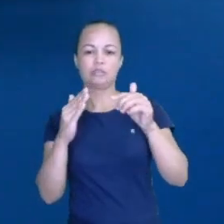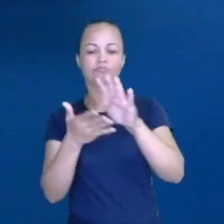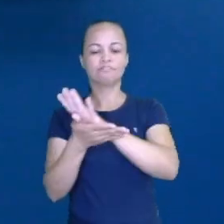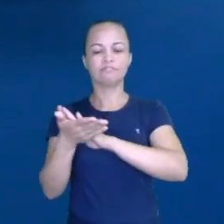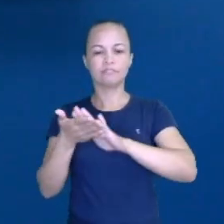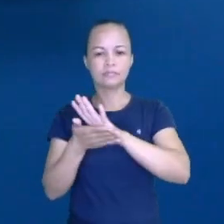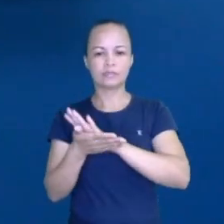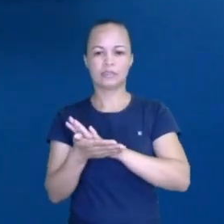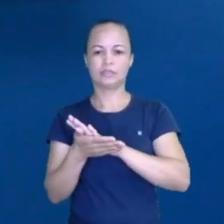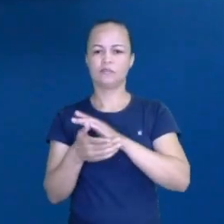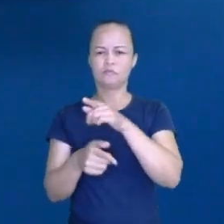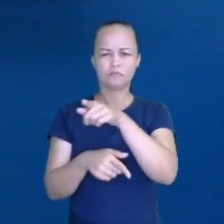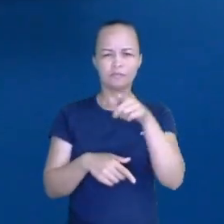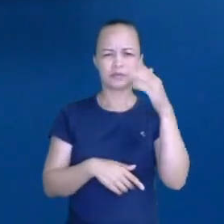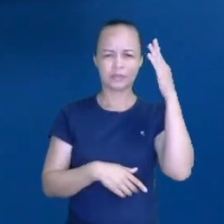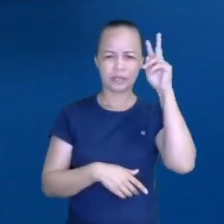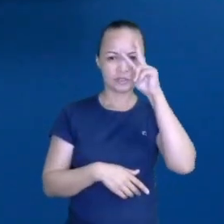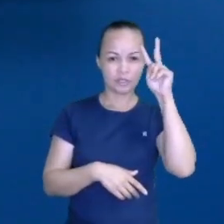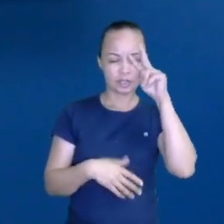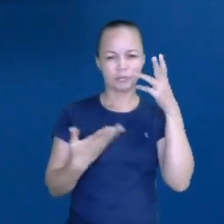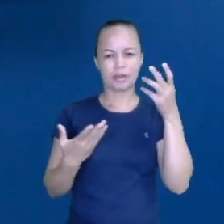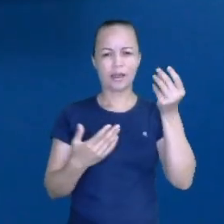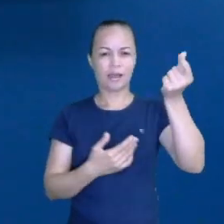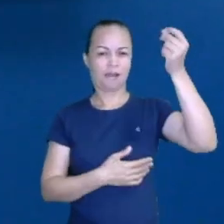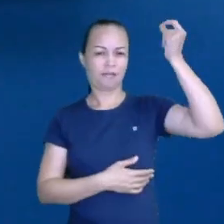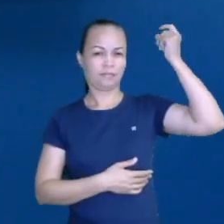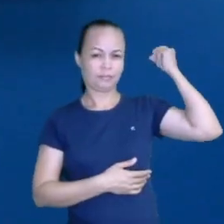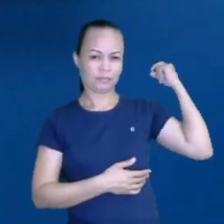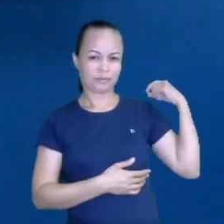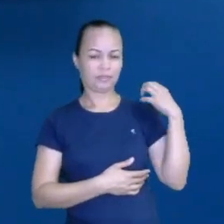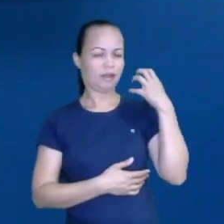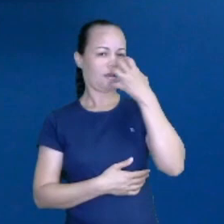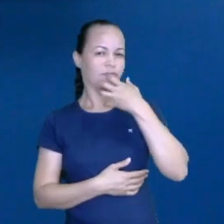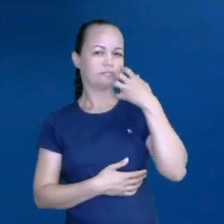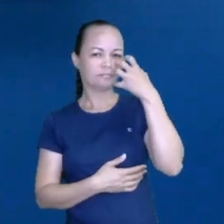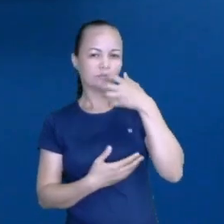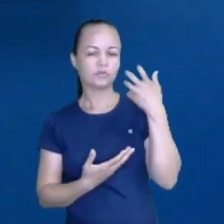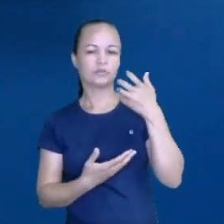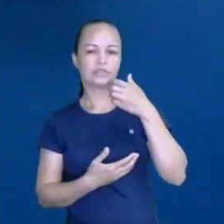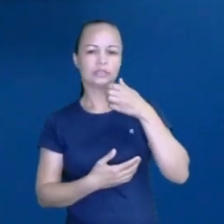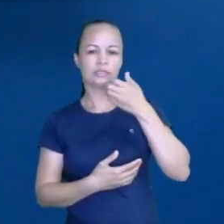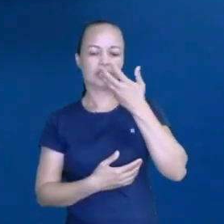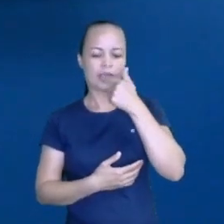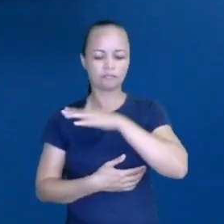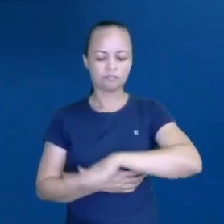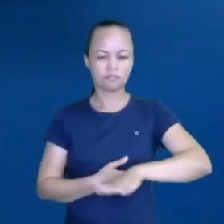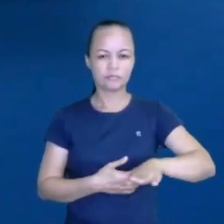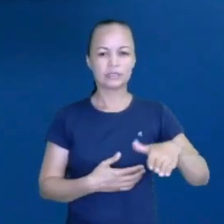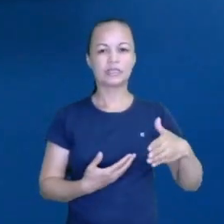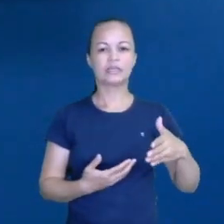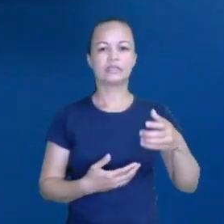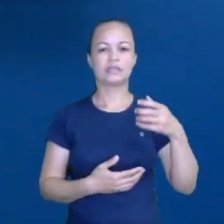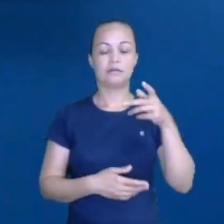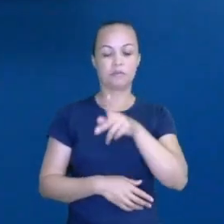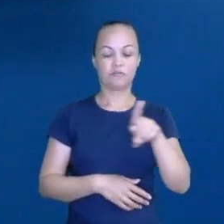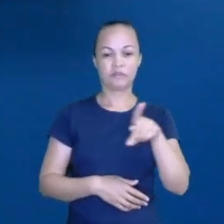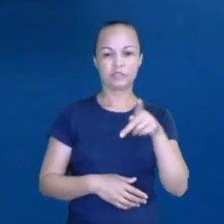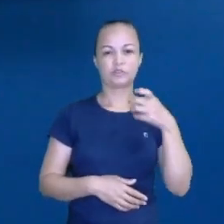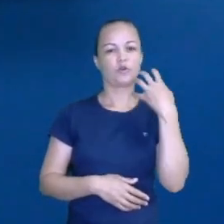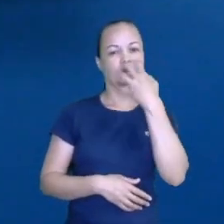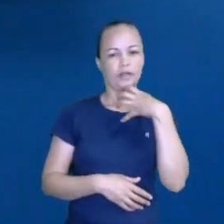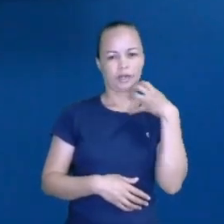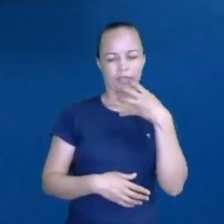Quem aqui lembra? É uma música que a gente aprende lá quando tá no infantil, que a professora canta pra gente. Pra